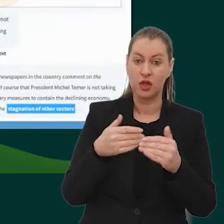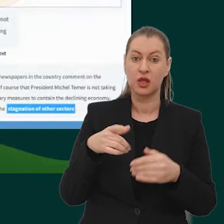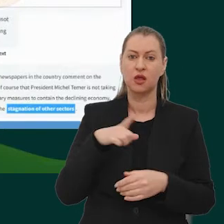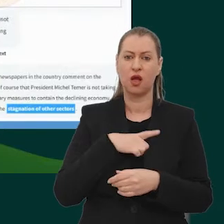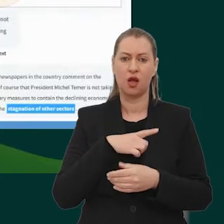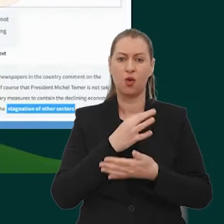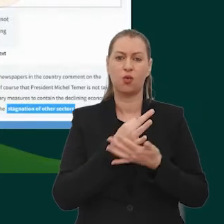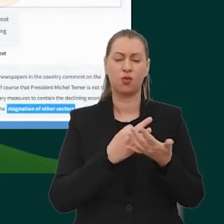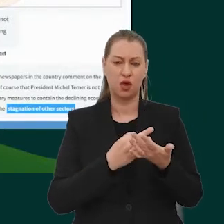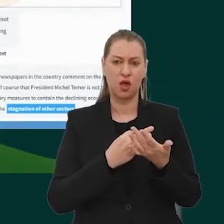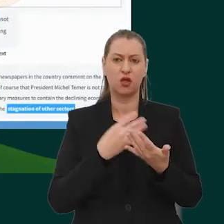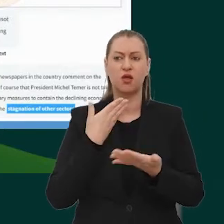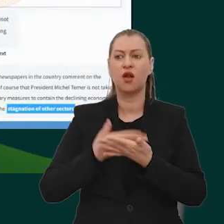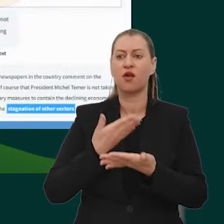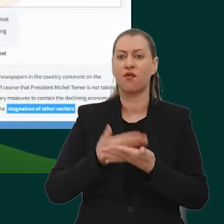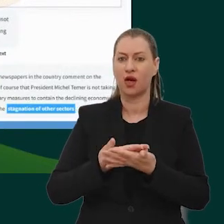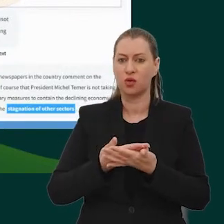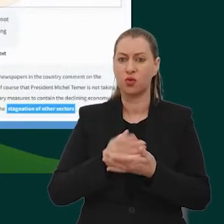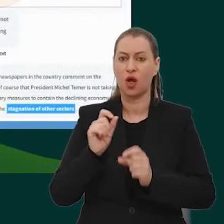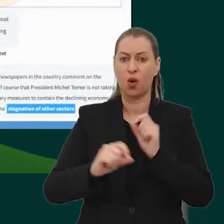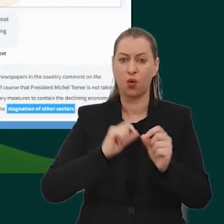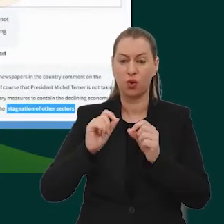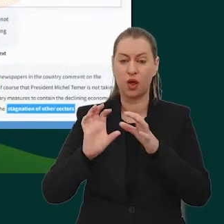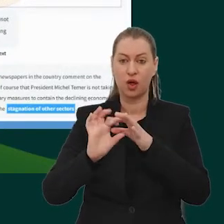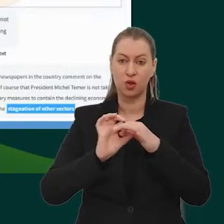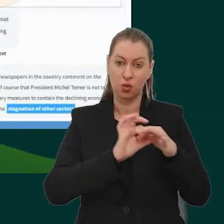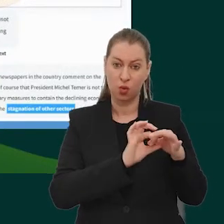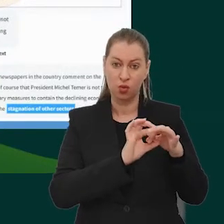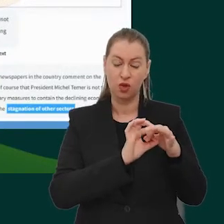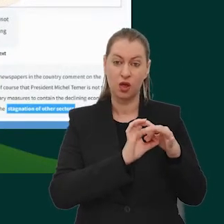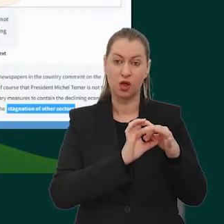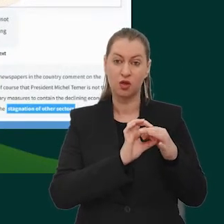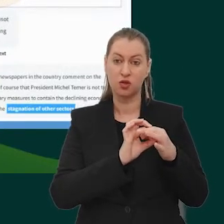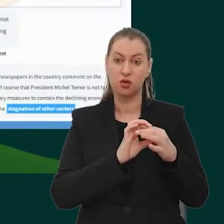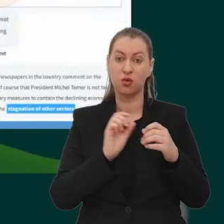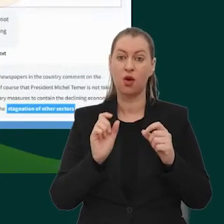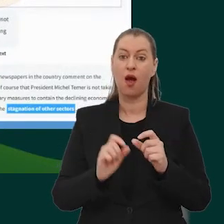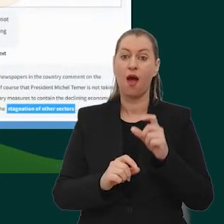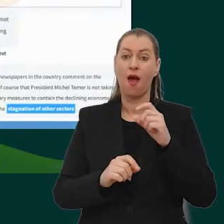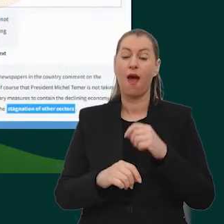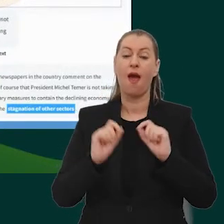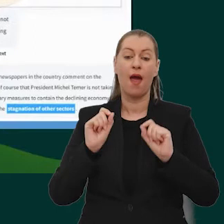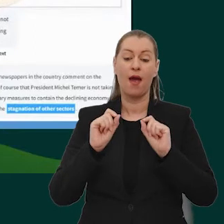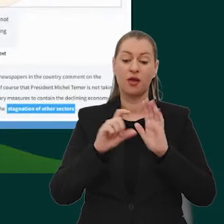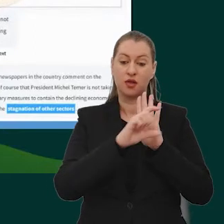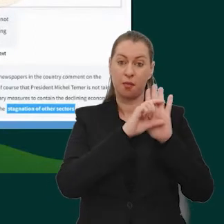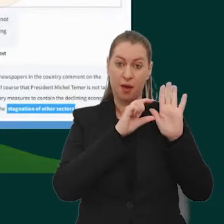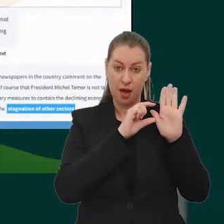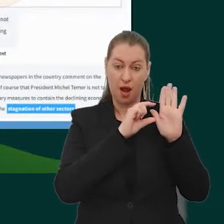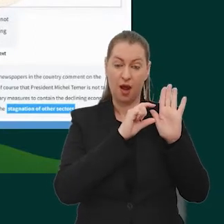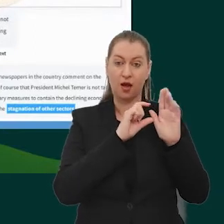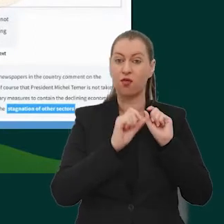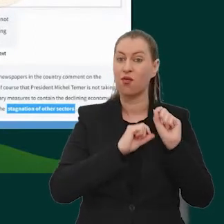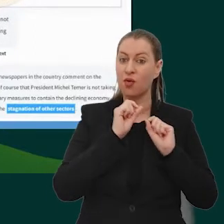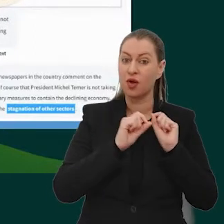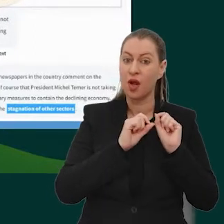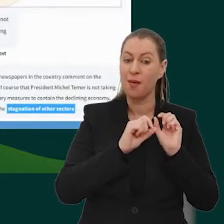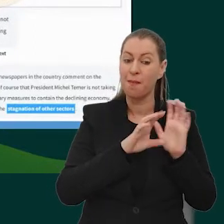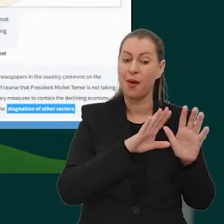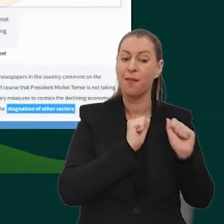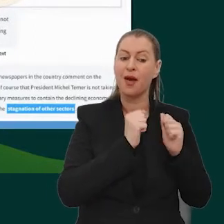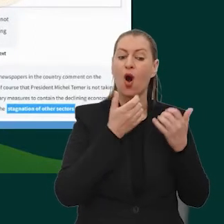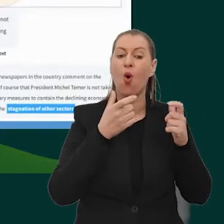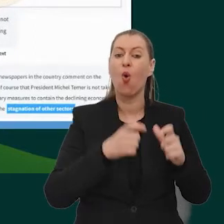tem um texto e ele vai estudar aquele contexto, aquele parágrafo, para tentar buscar onde